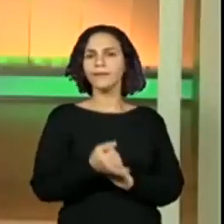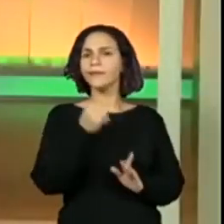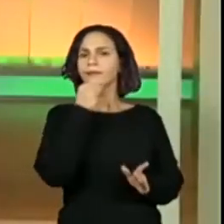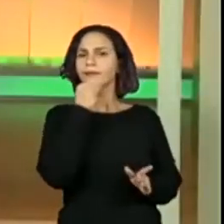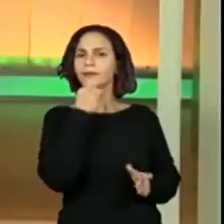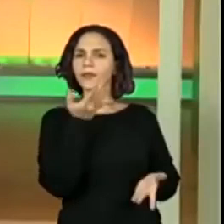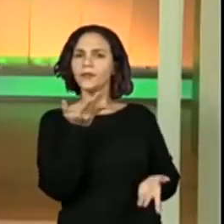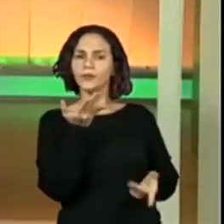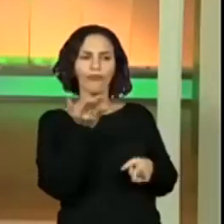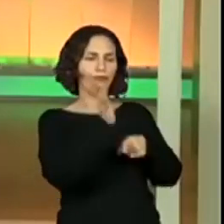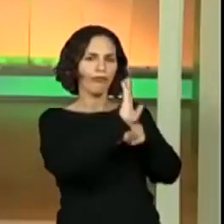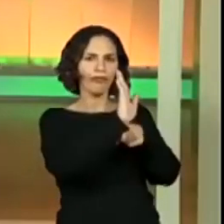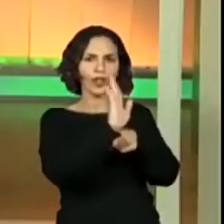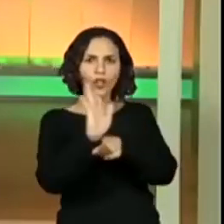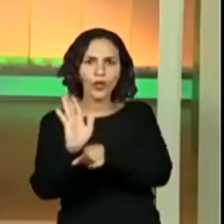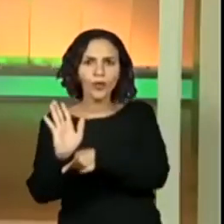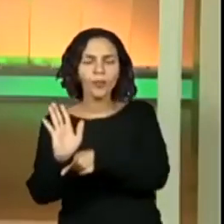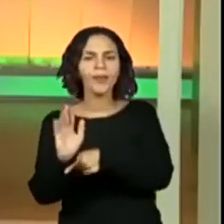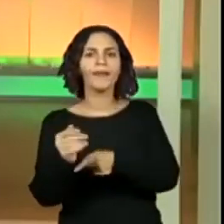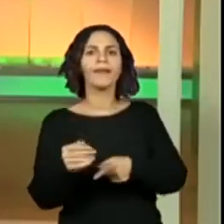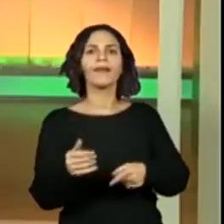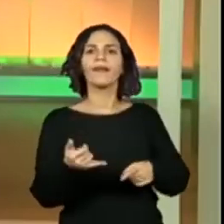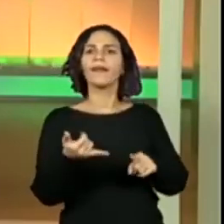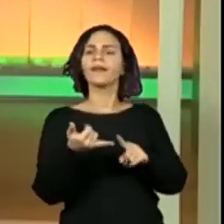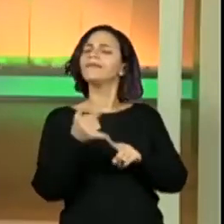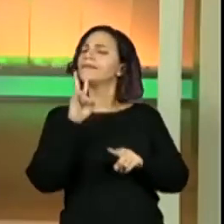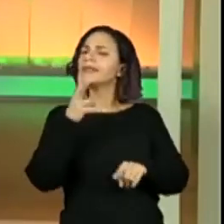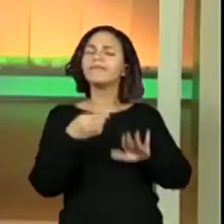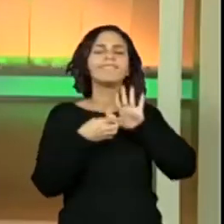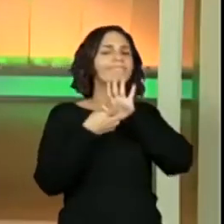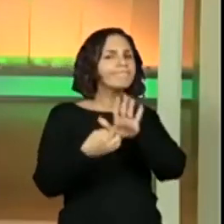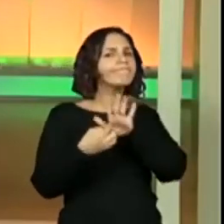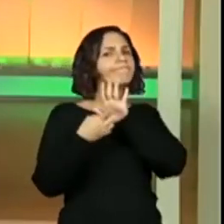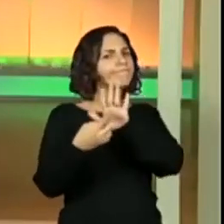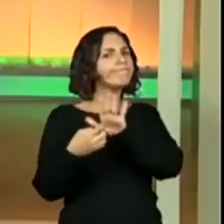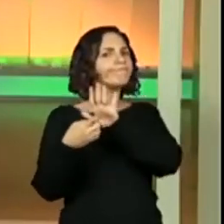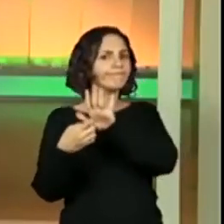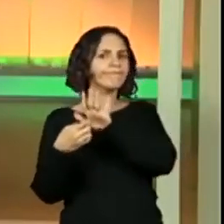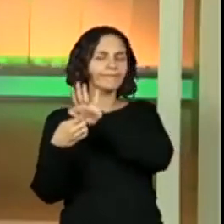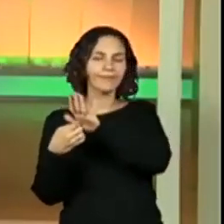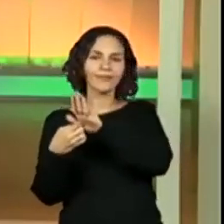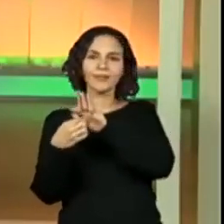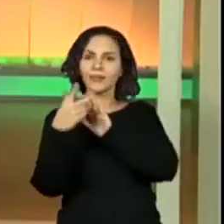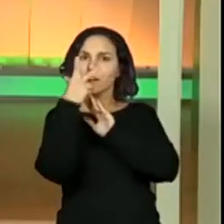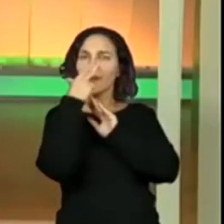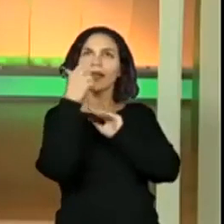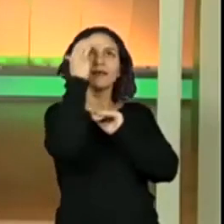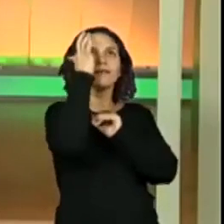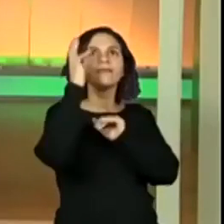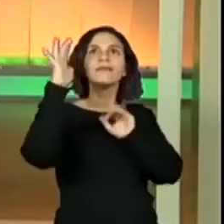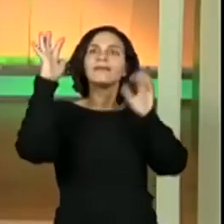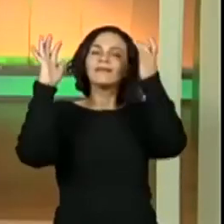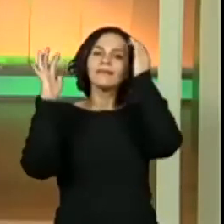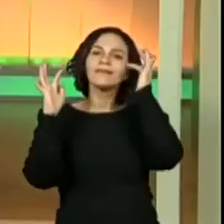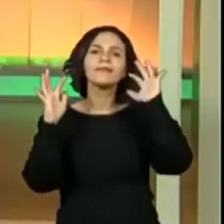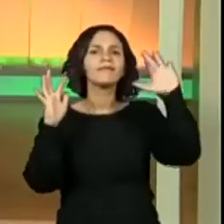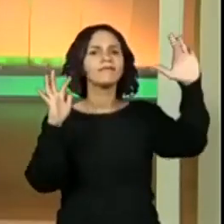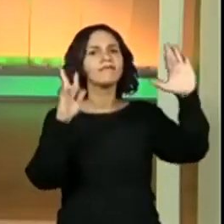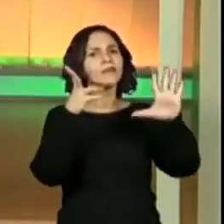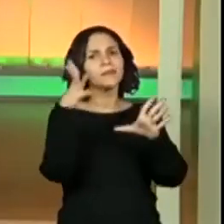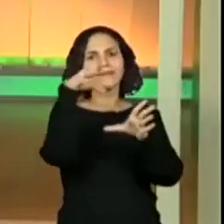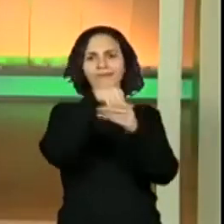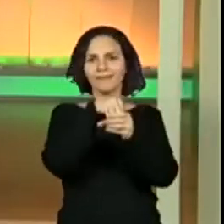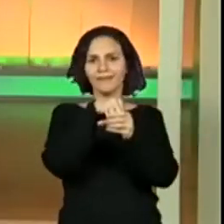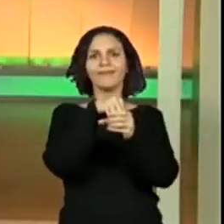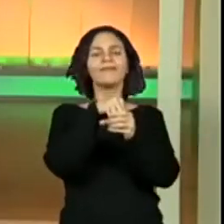A filmatologia, os filmes, eles trazem esse universo muito